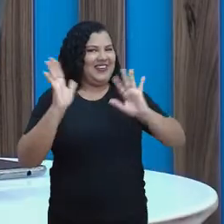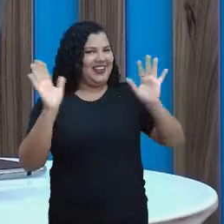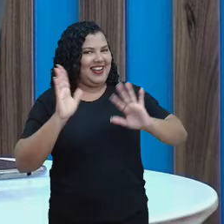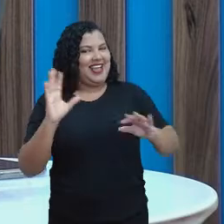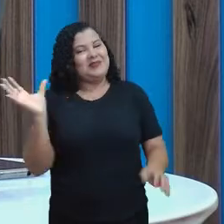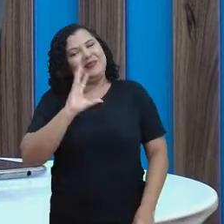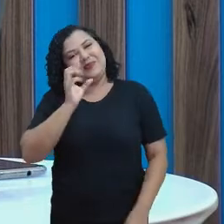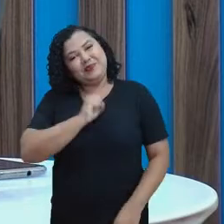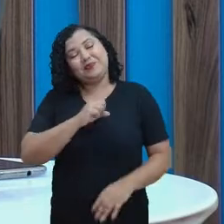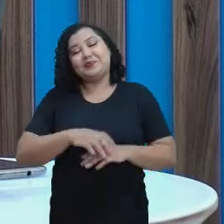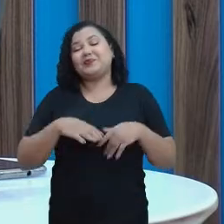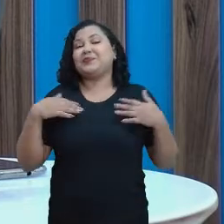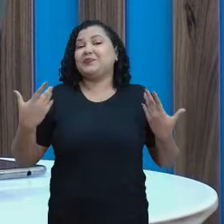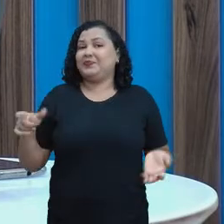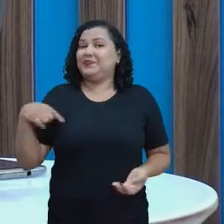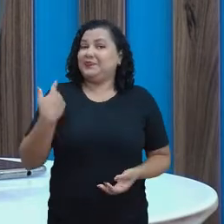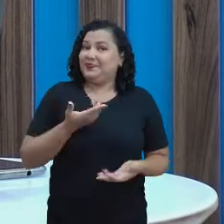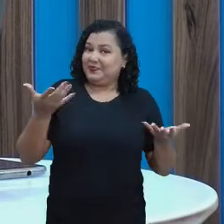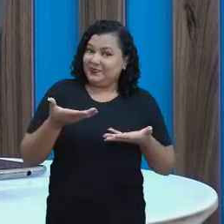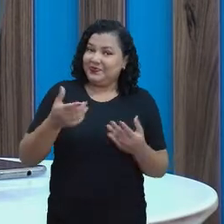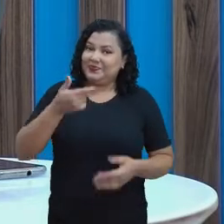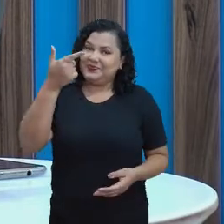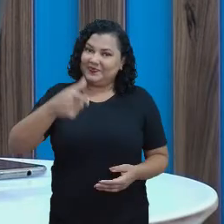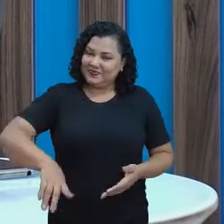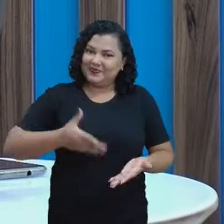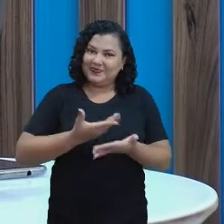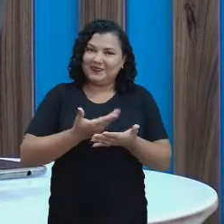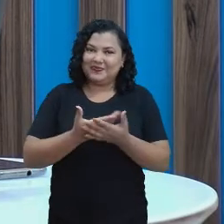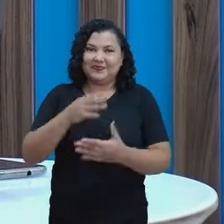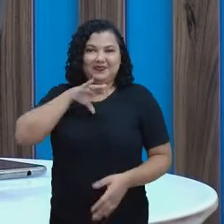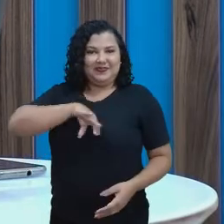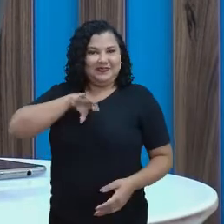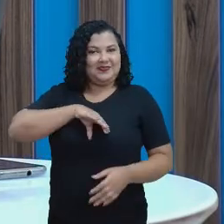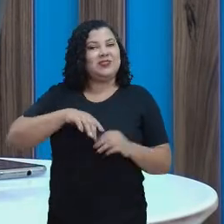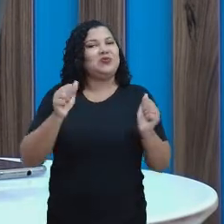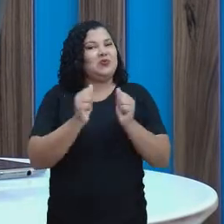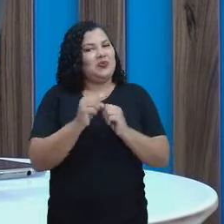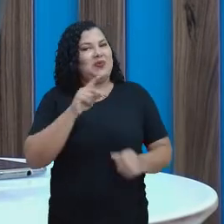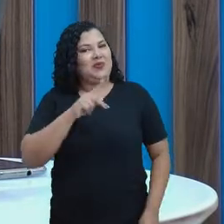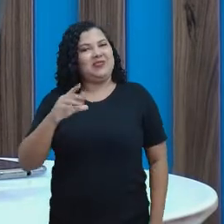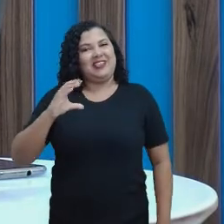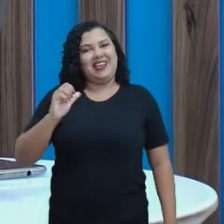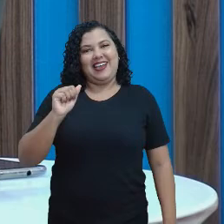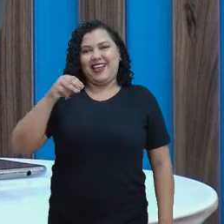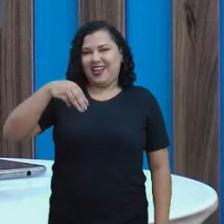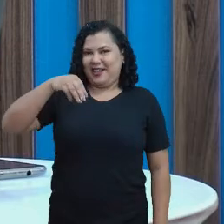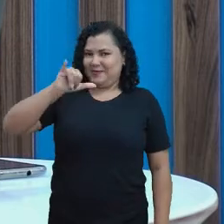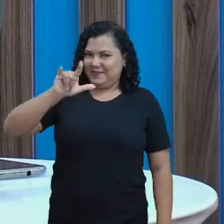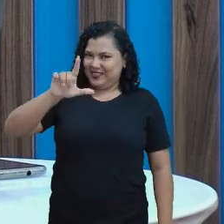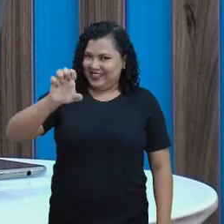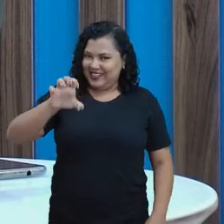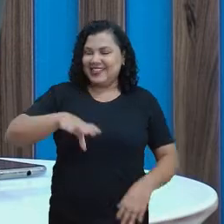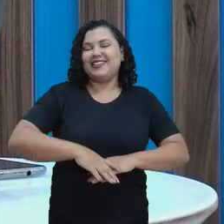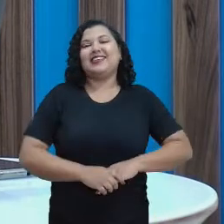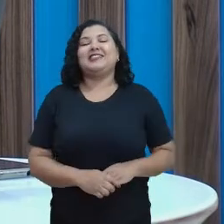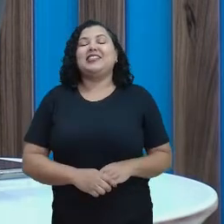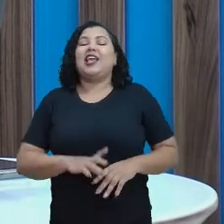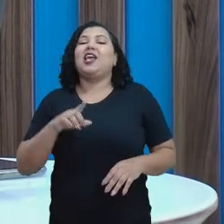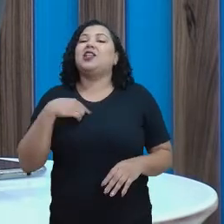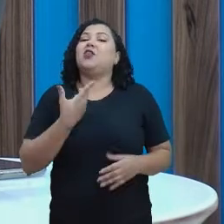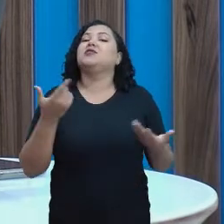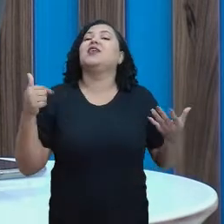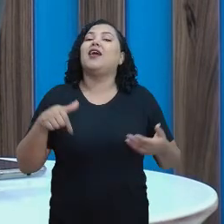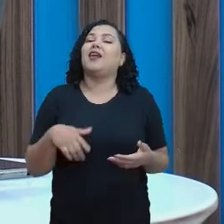meus amores. Estamos aqui para mais uma aula de língua portuguesa com a professora Camille e estamos